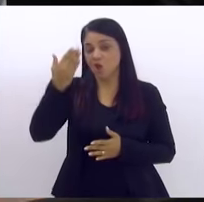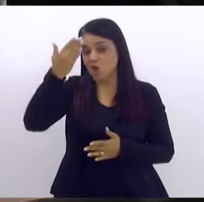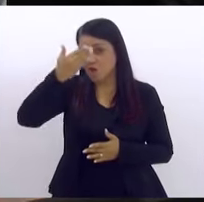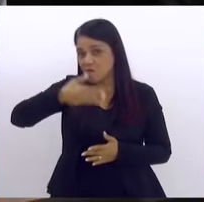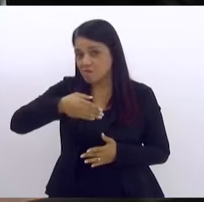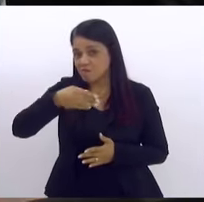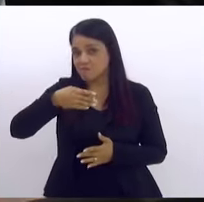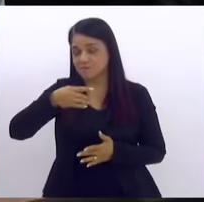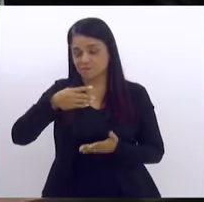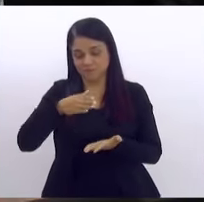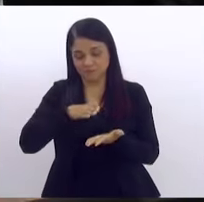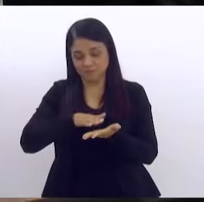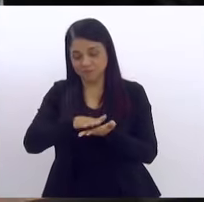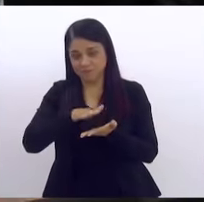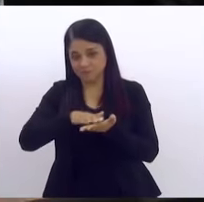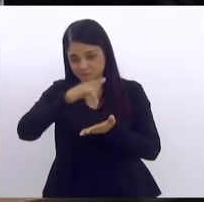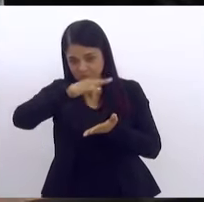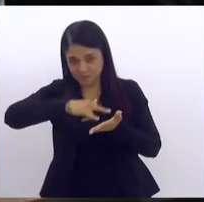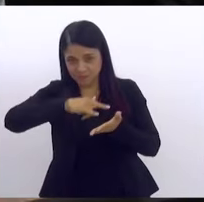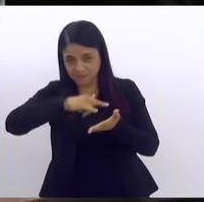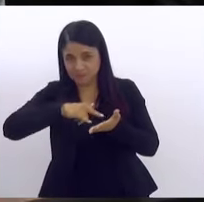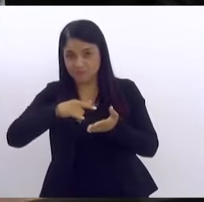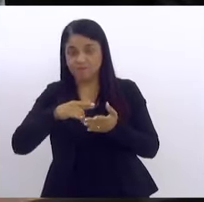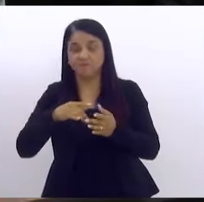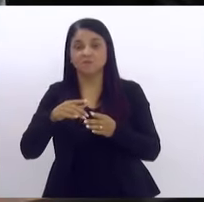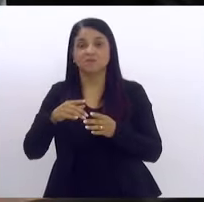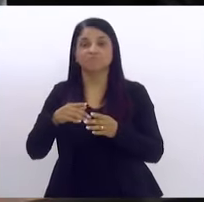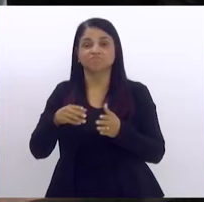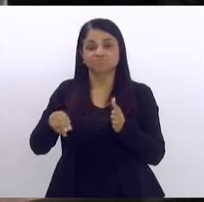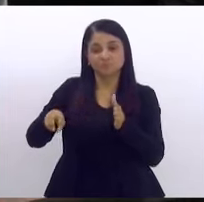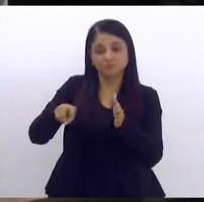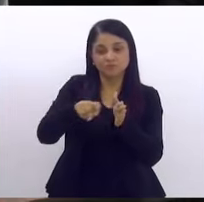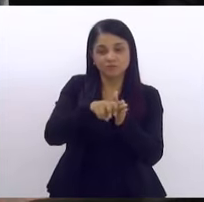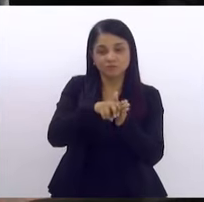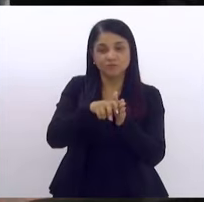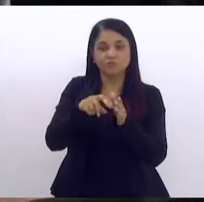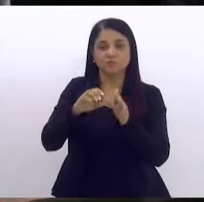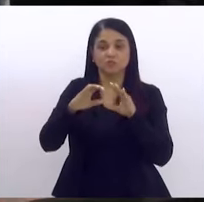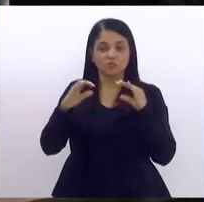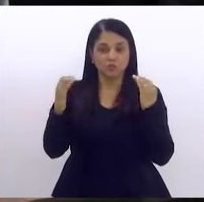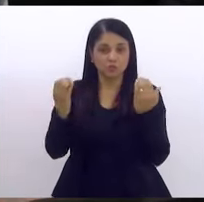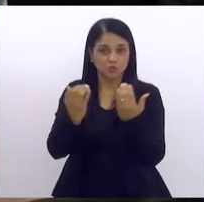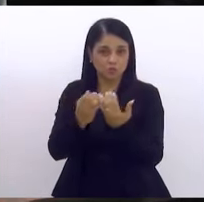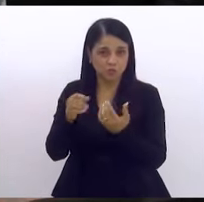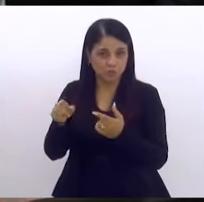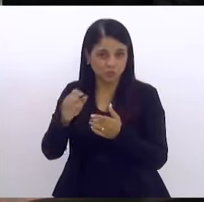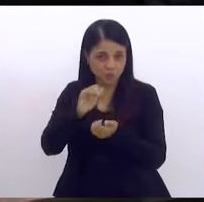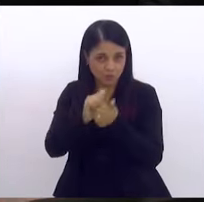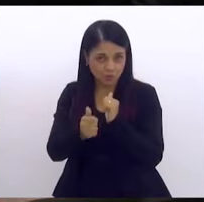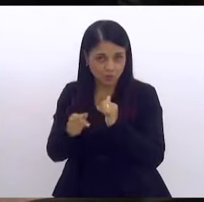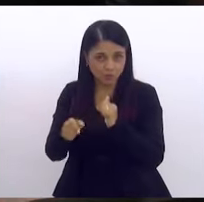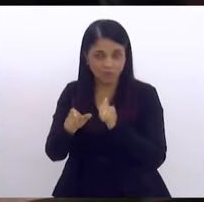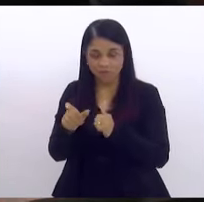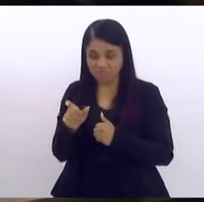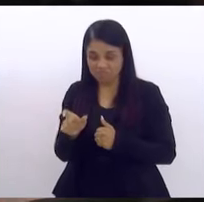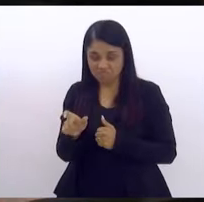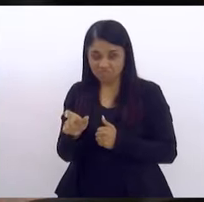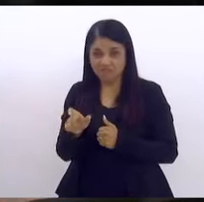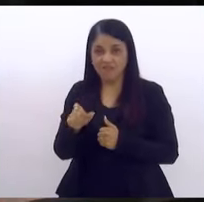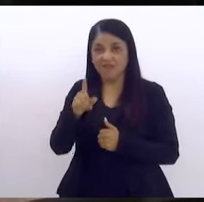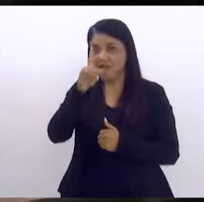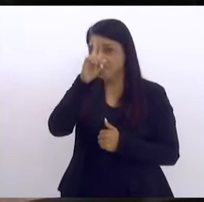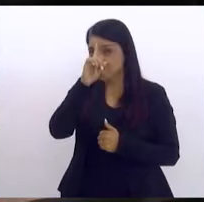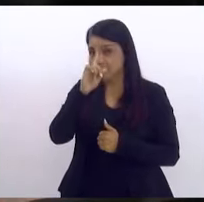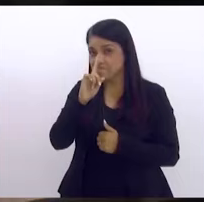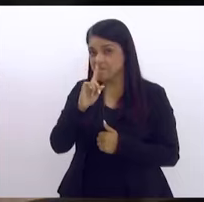dão quando o senhor vai entrar no estacionamento para ver um jogo? É um talãozinho do jogo do bicho. É um ticket amarelo.